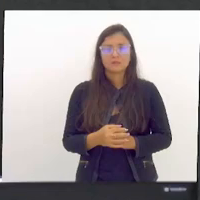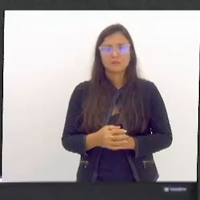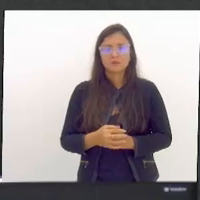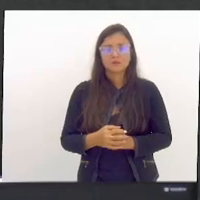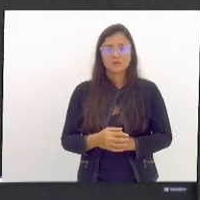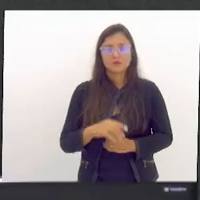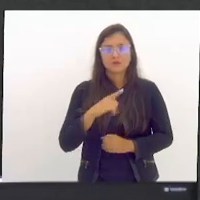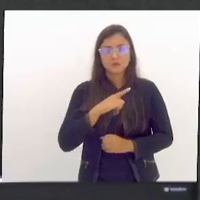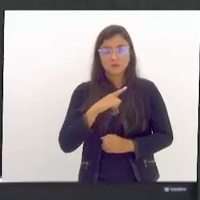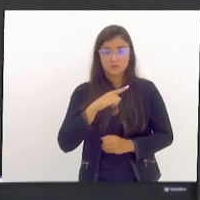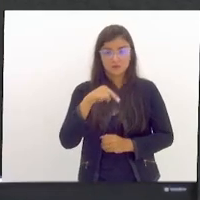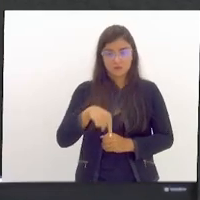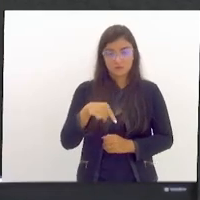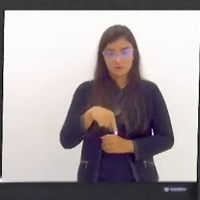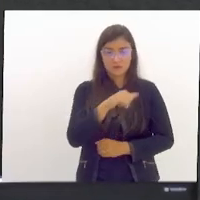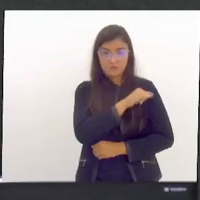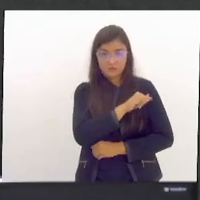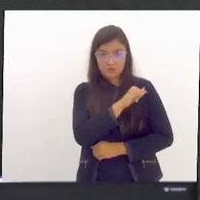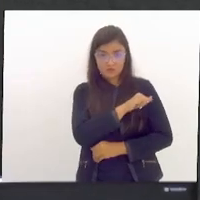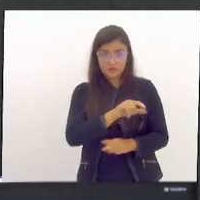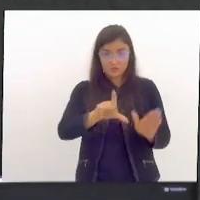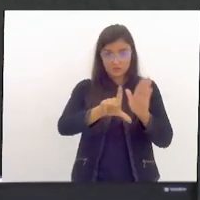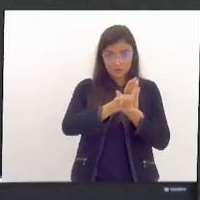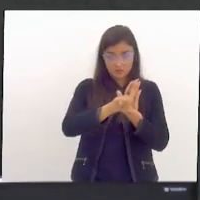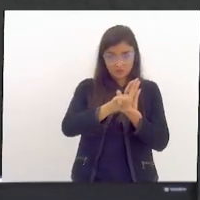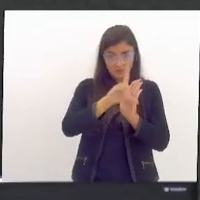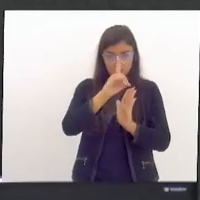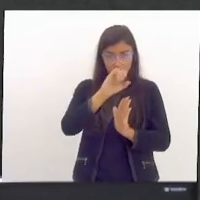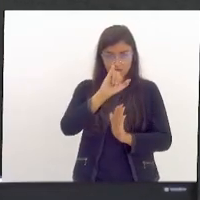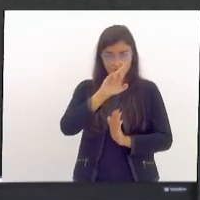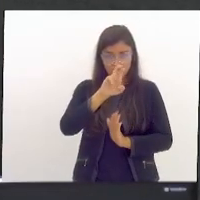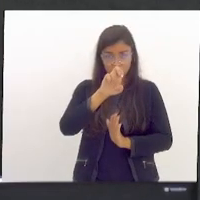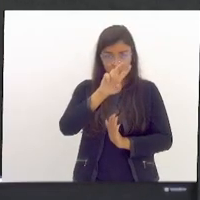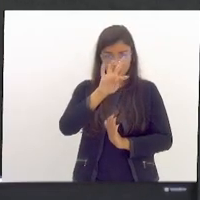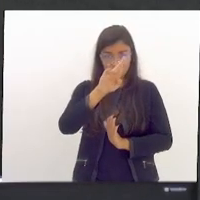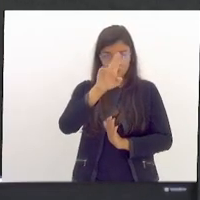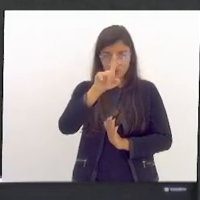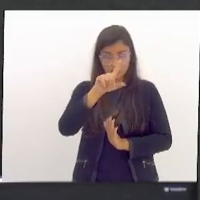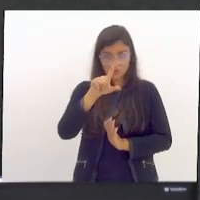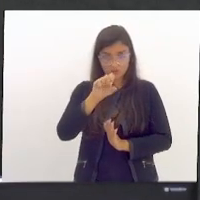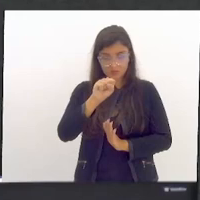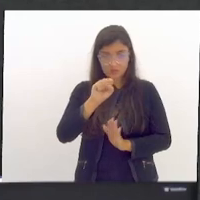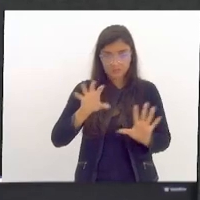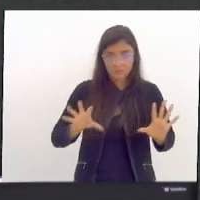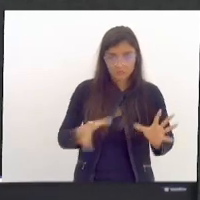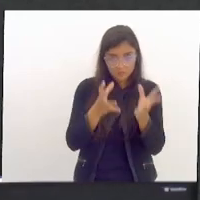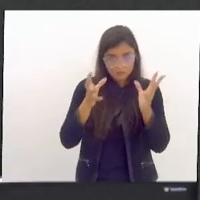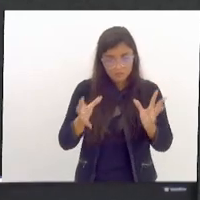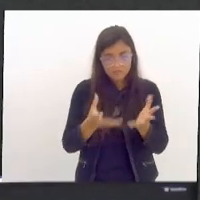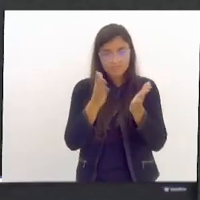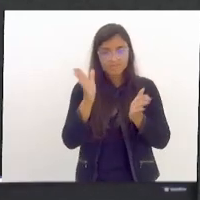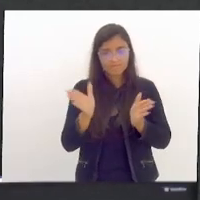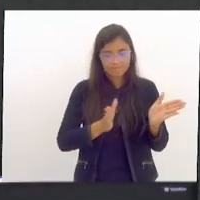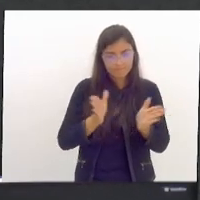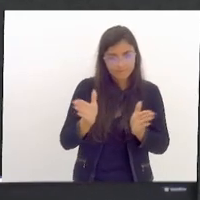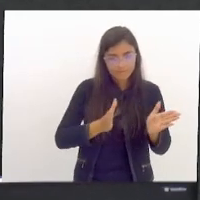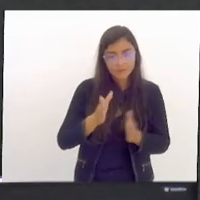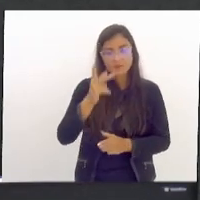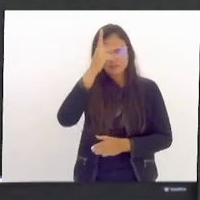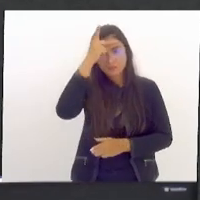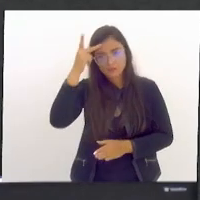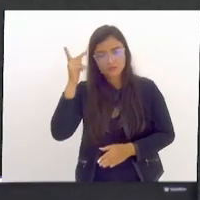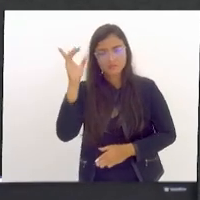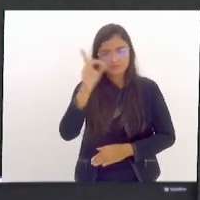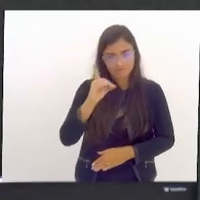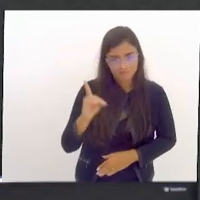no âmbito do Estado do Rio de Janeiro a Lei de Diretrizes para a Promoção e Acessibilidade das Pessoas com Deficiência.